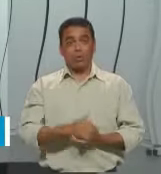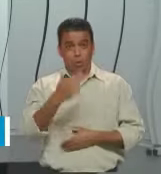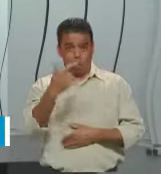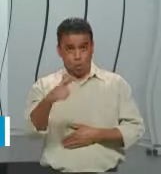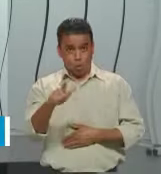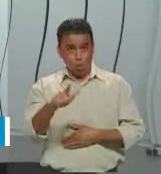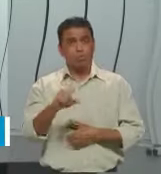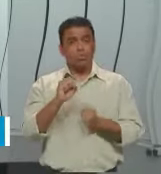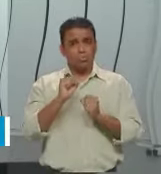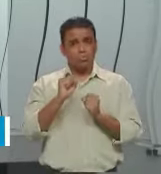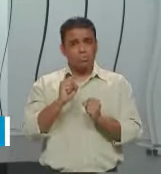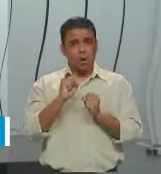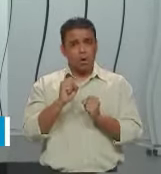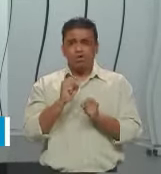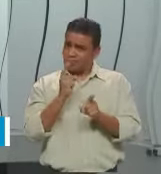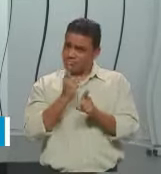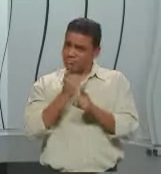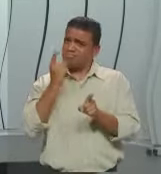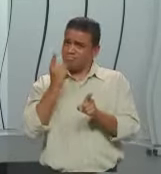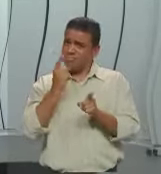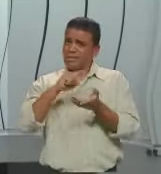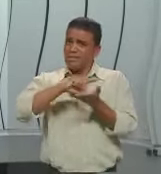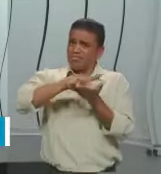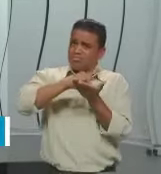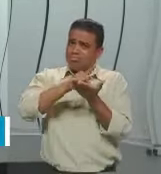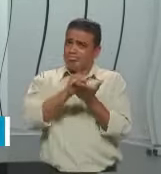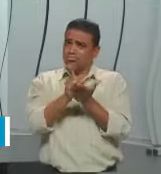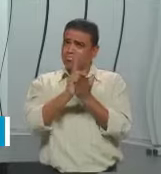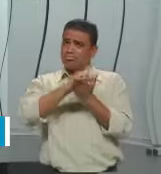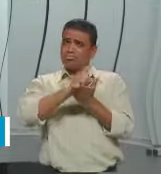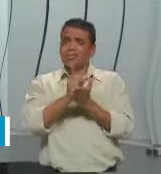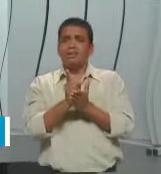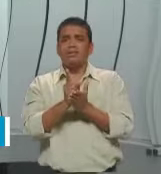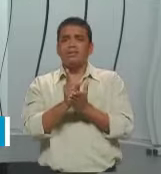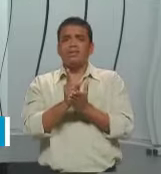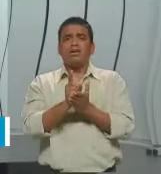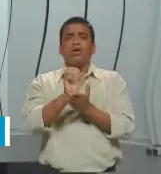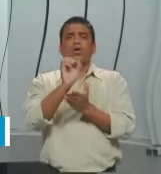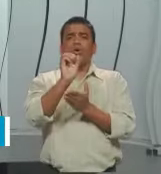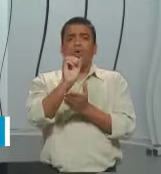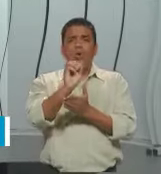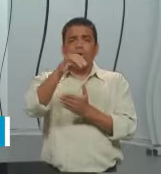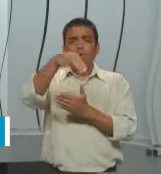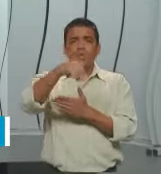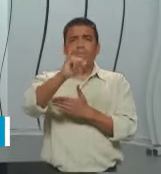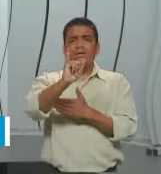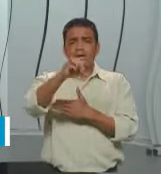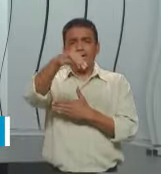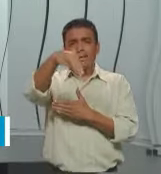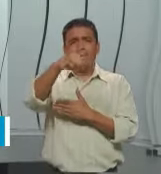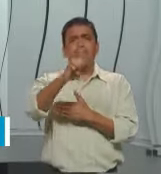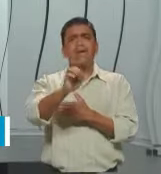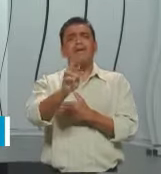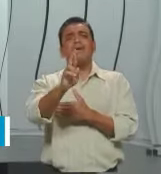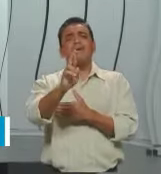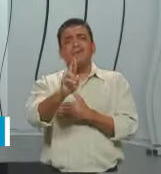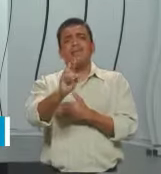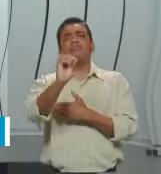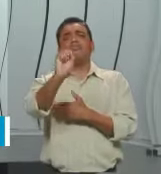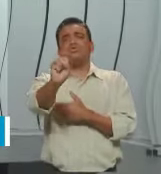instrumento que a gente também pode encontrar para medição são os ohmímetros. Ohmímetros são usados para medir resistência